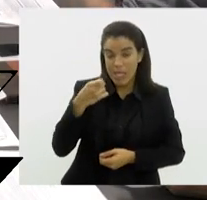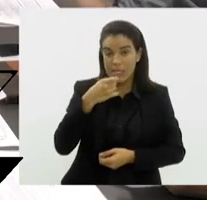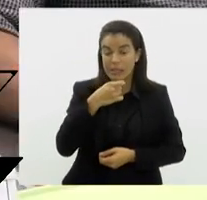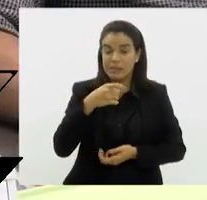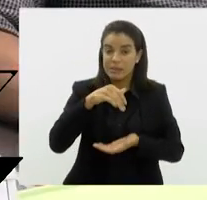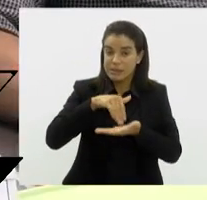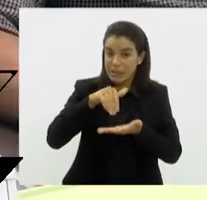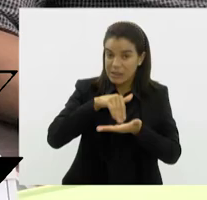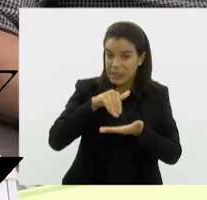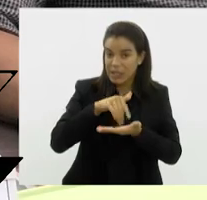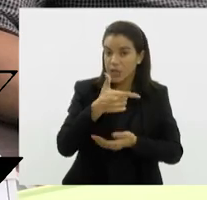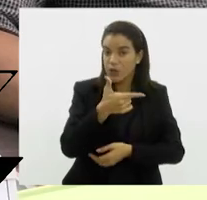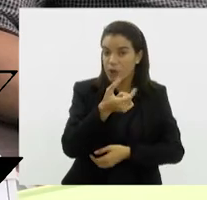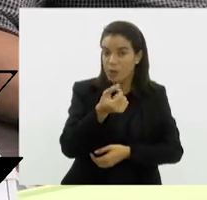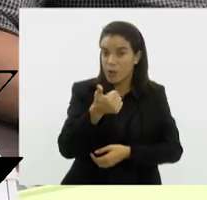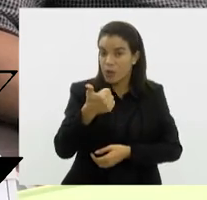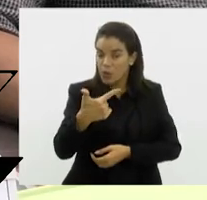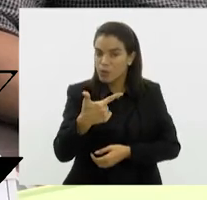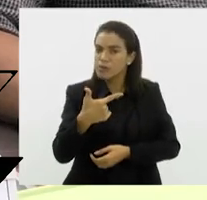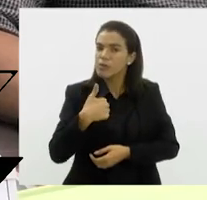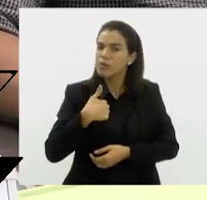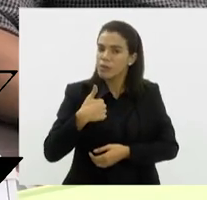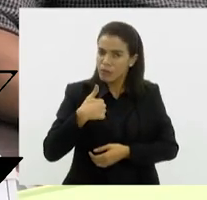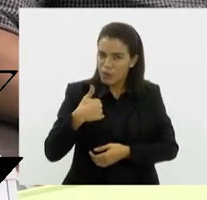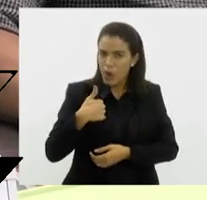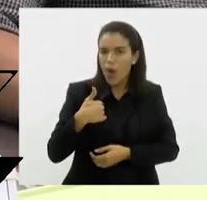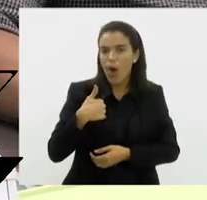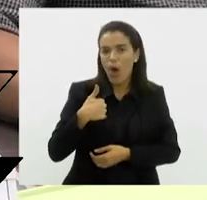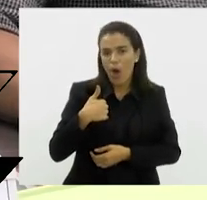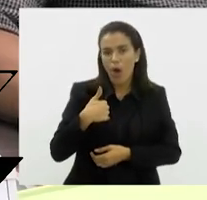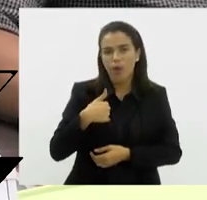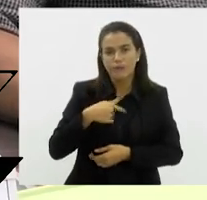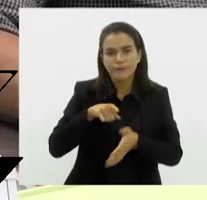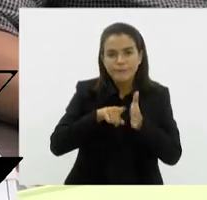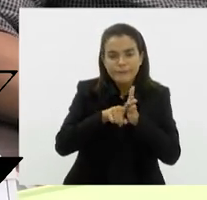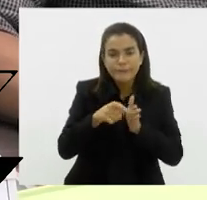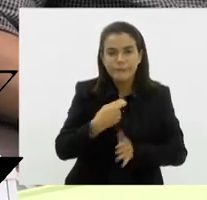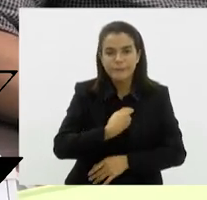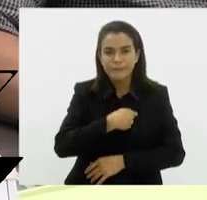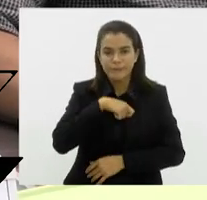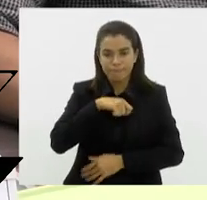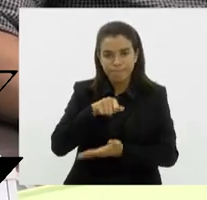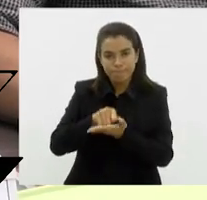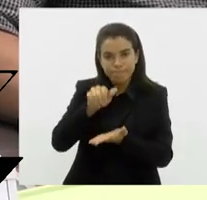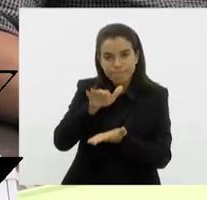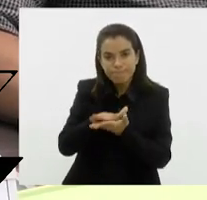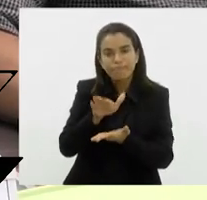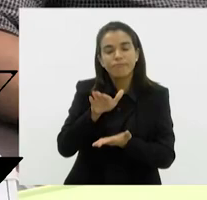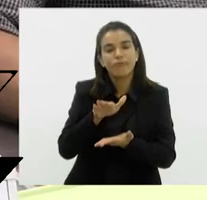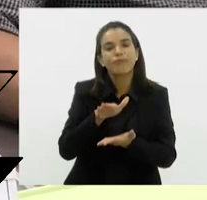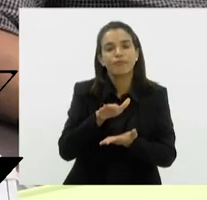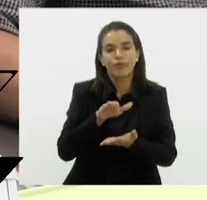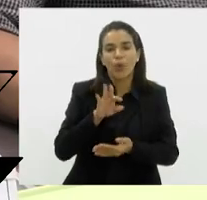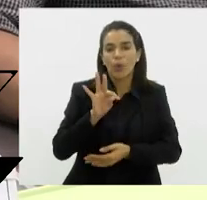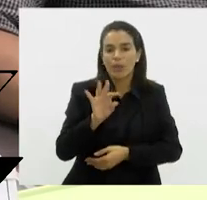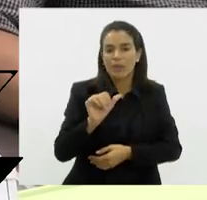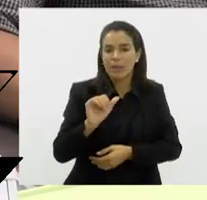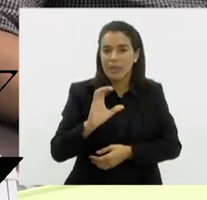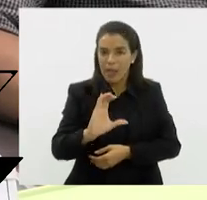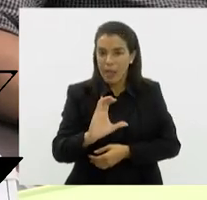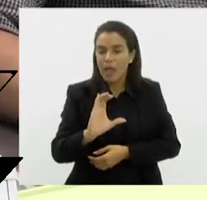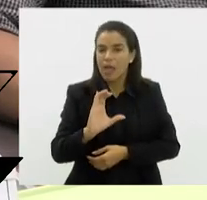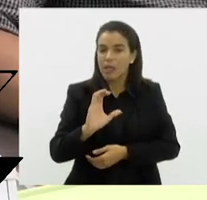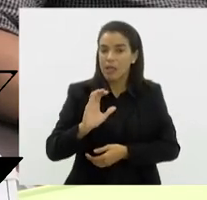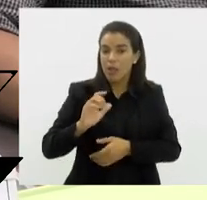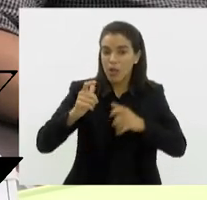estadual em 2012, nós embargamos os helipontos e foi assinado um TAC com a Elisul, que depois teve o seu